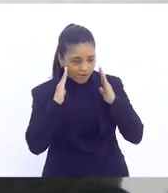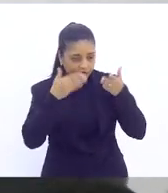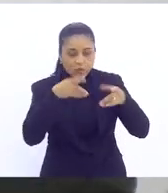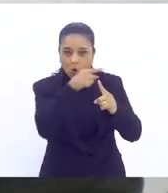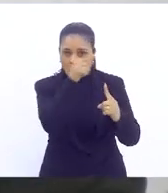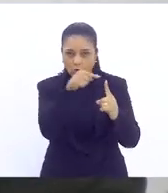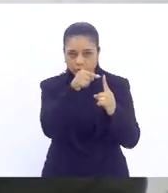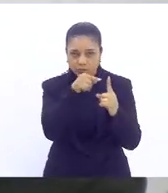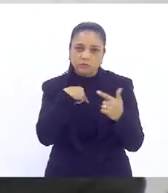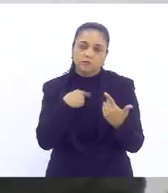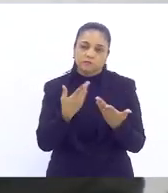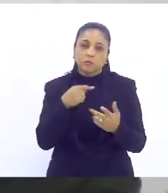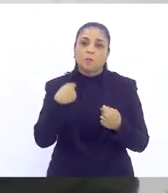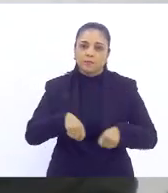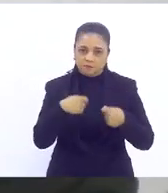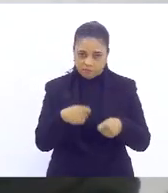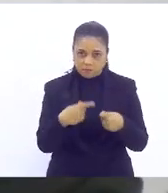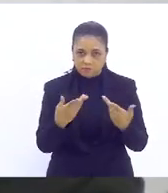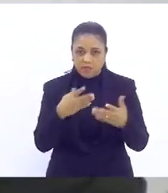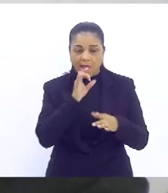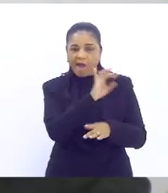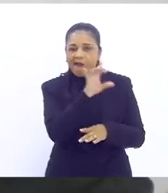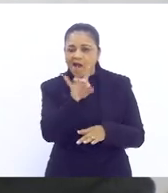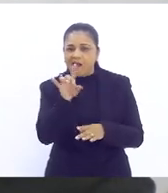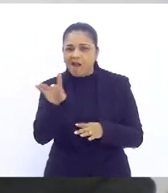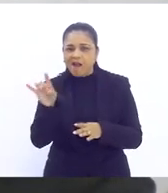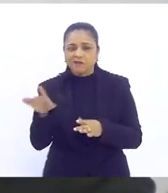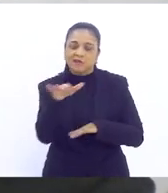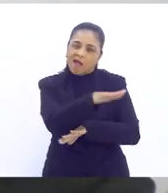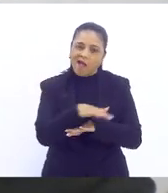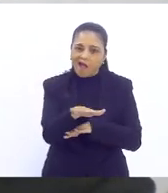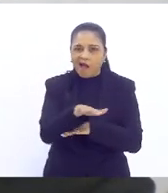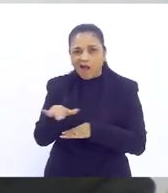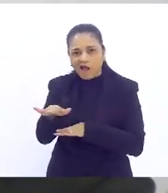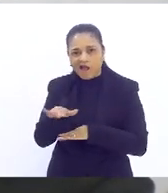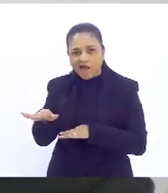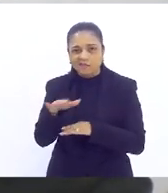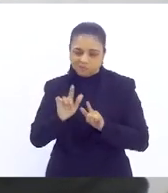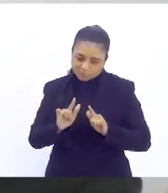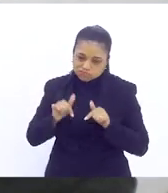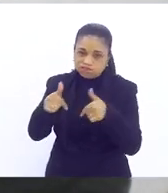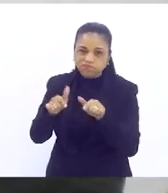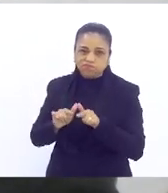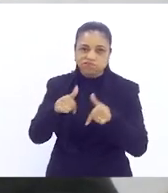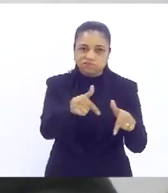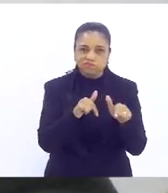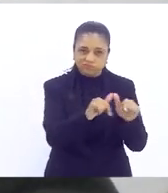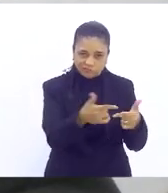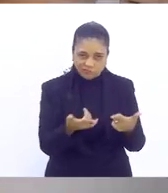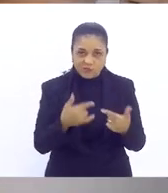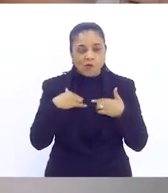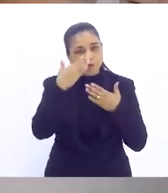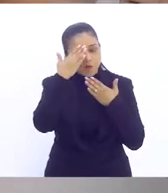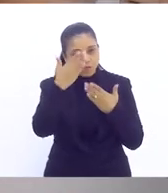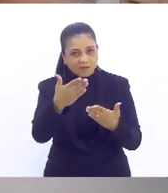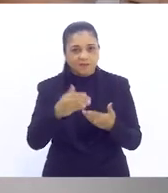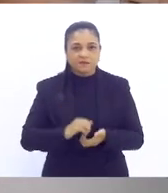demanda que eles precisam em relação a cada uma dessas áreas de atuação Tá bom obrigada